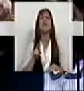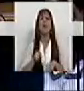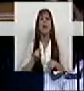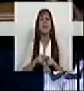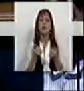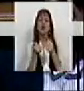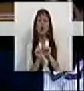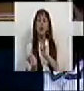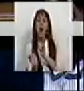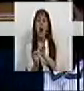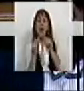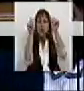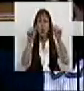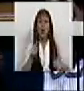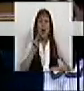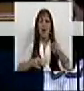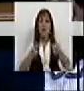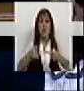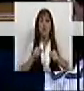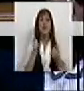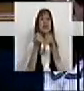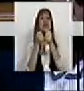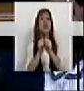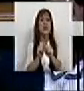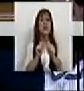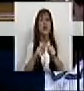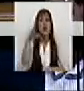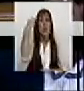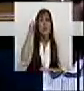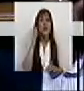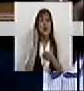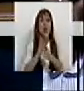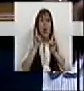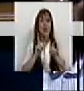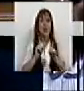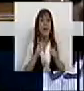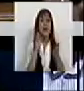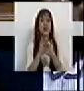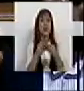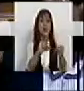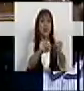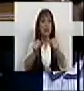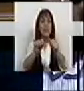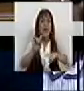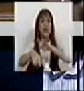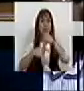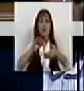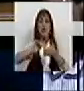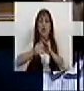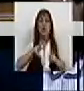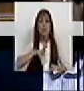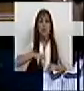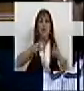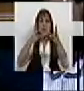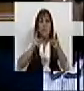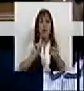está escondido do ranking. Está escondido que os professores só começam a dar estudo do meio depois dos exames de